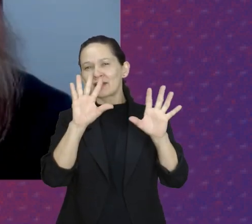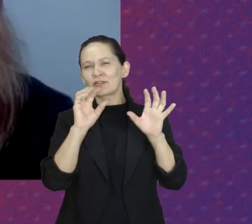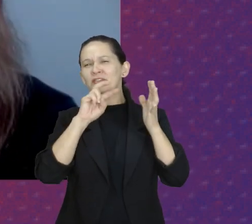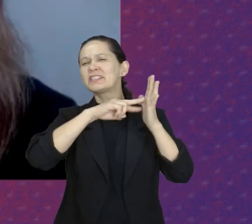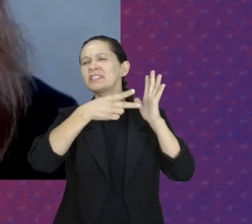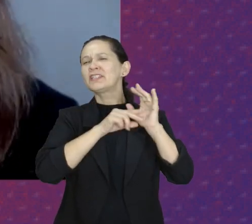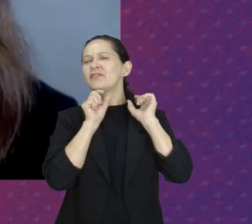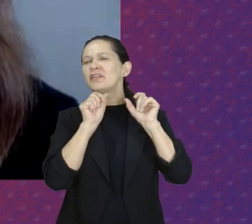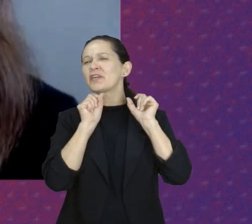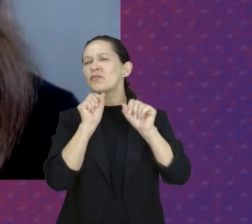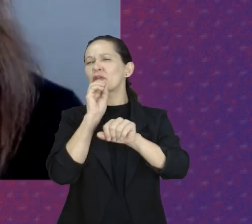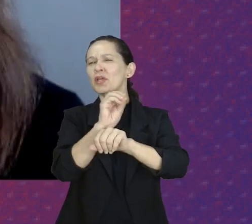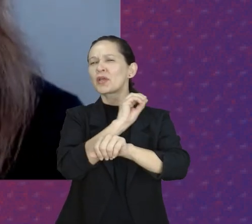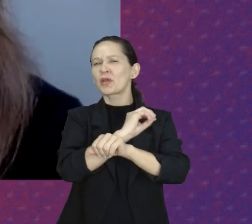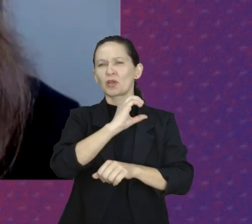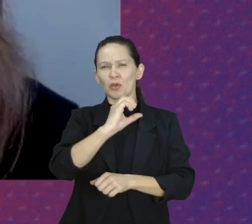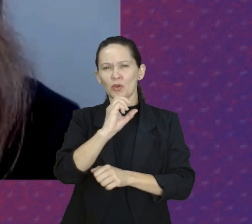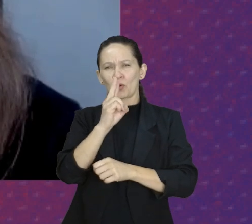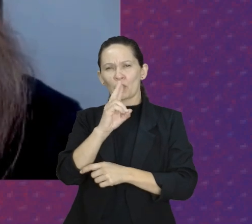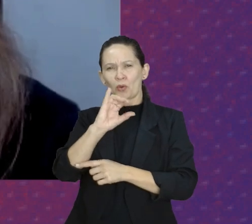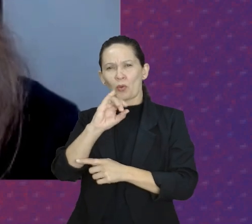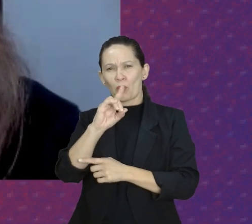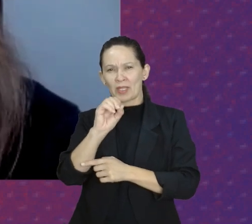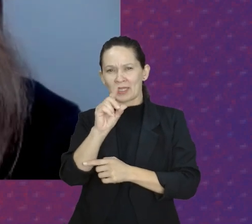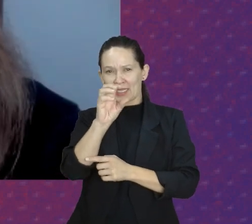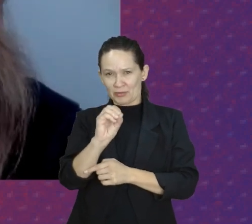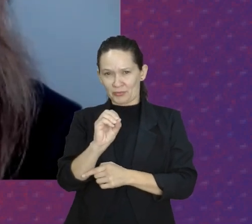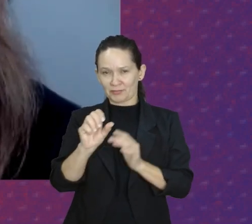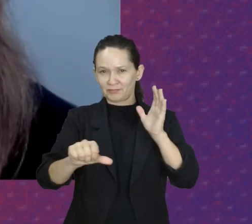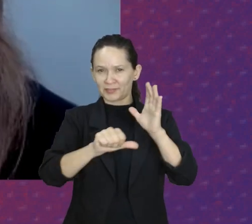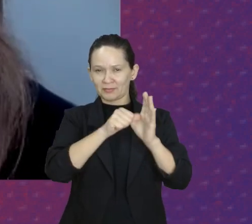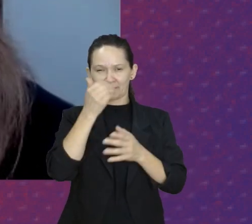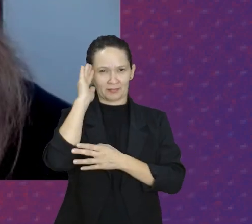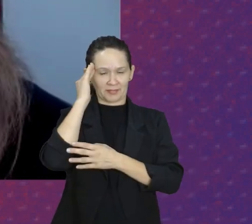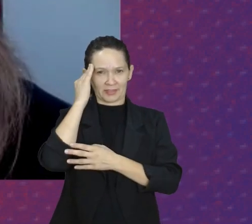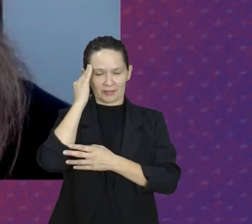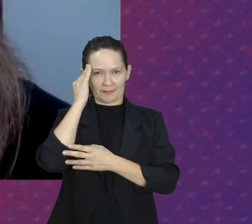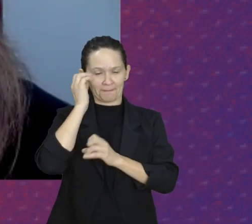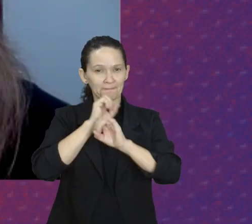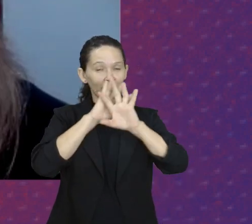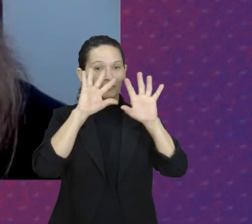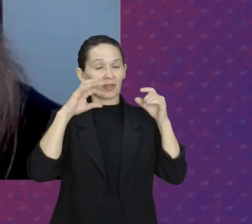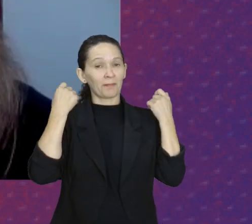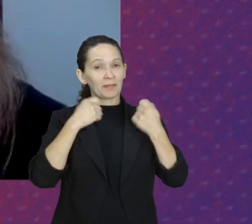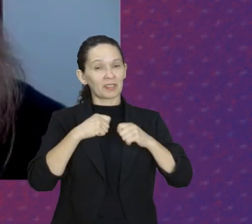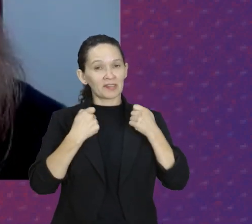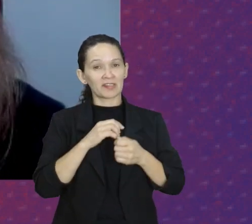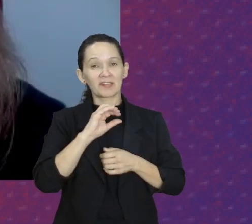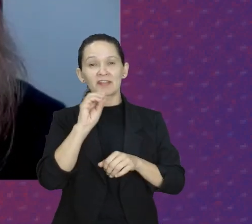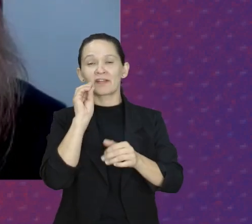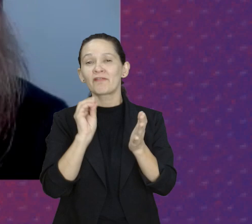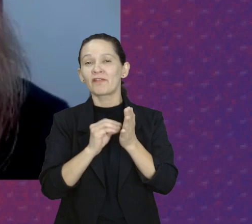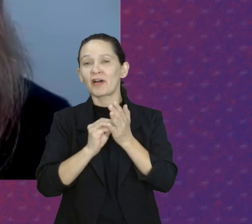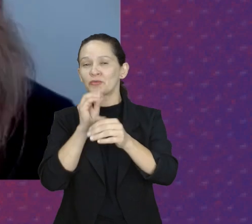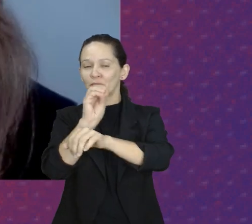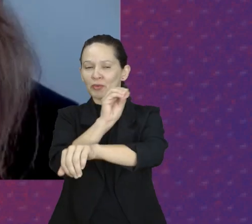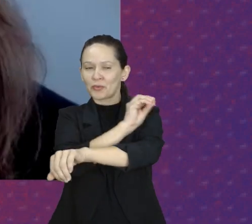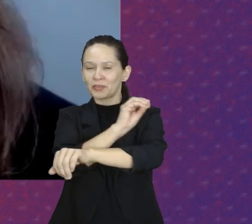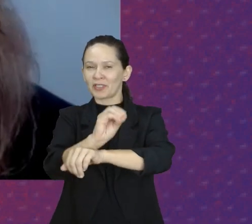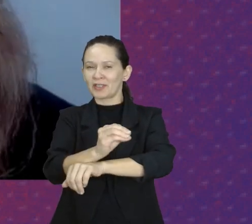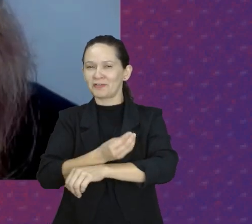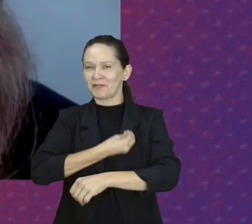quando a gente fala de cuidado. Uma primeira coisa é a gente entender que sem cuidado a vida não